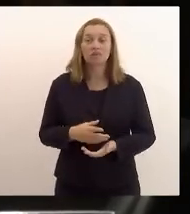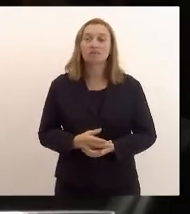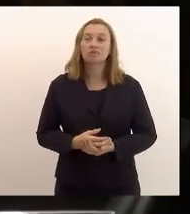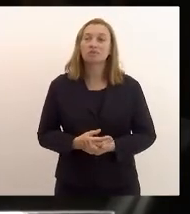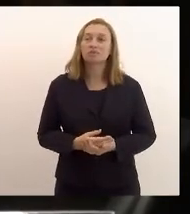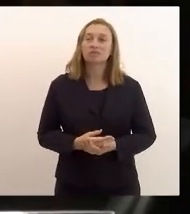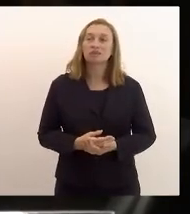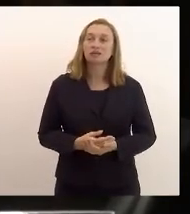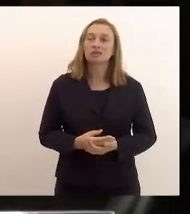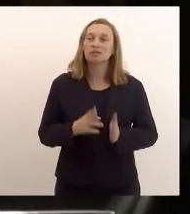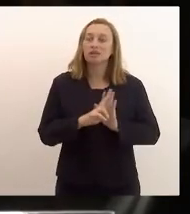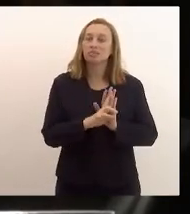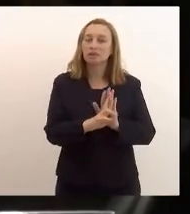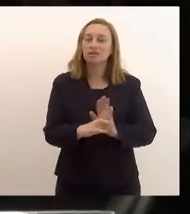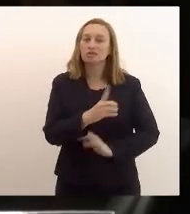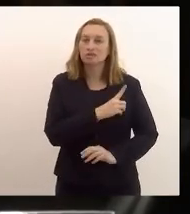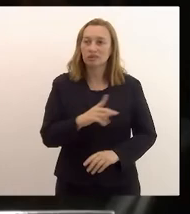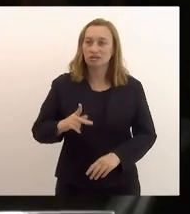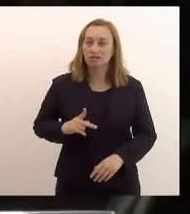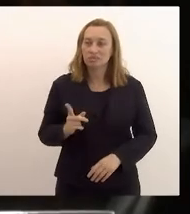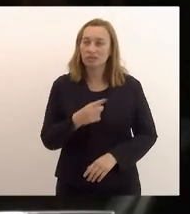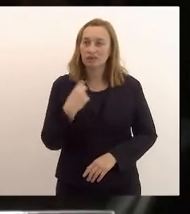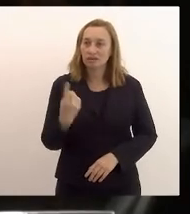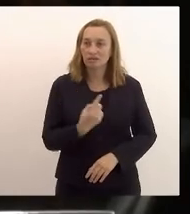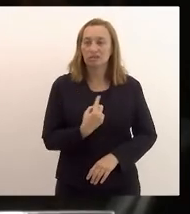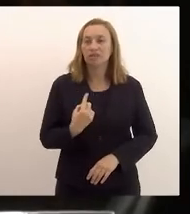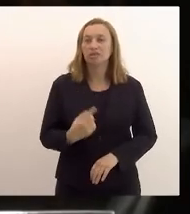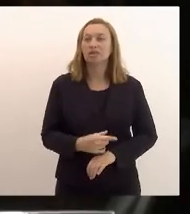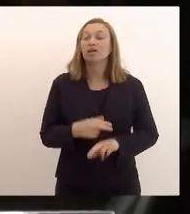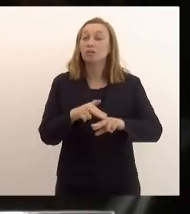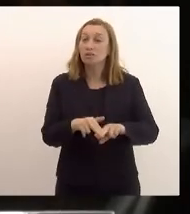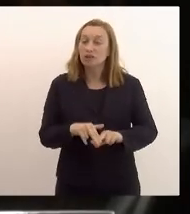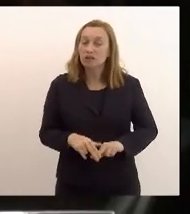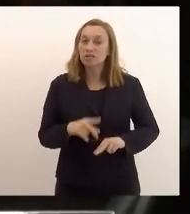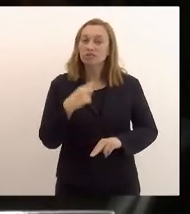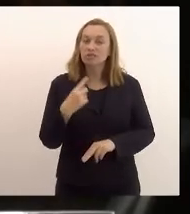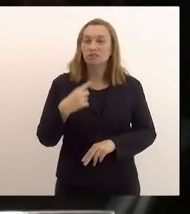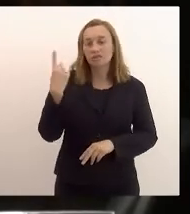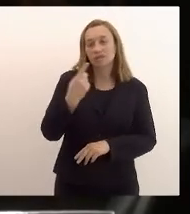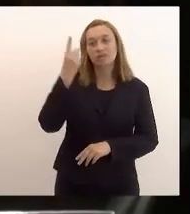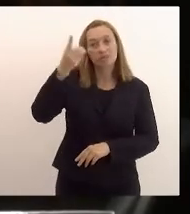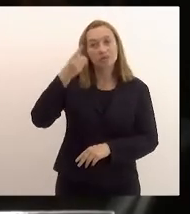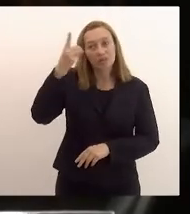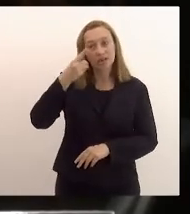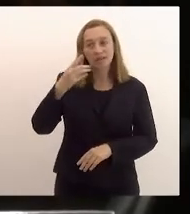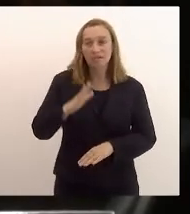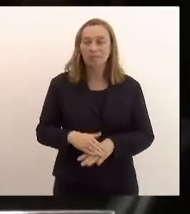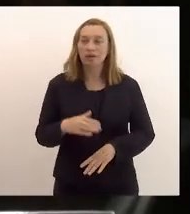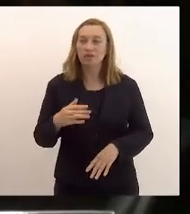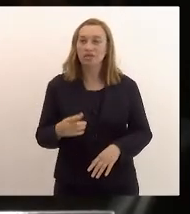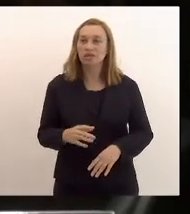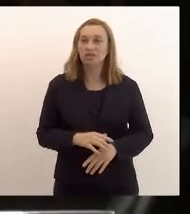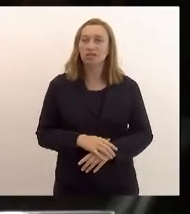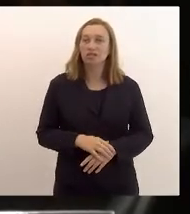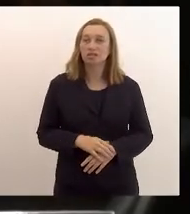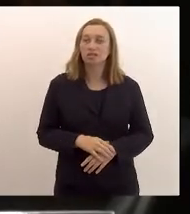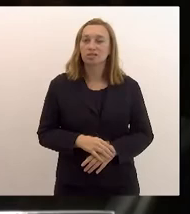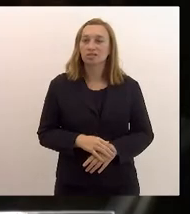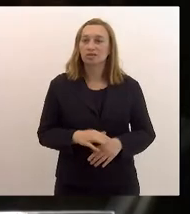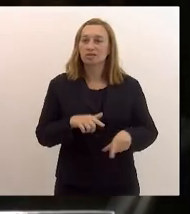ela representa muito para esse parlamento é por isso que nós deputados temos mais do que uma obrigação